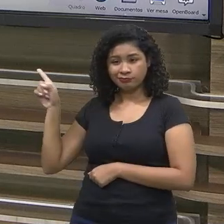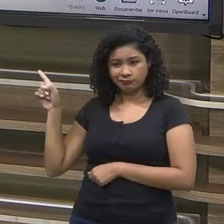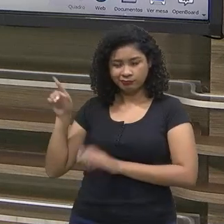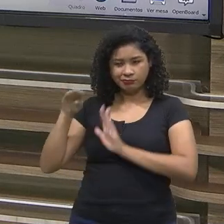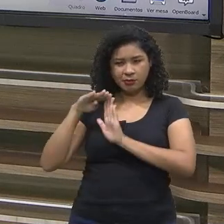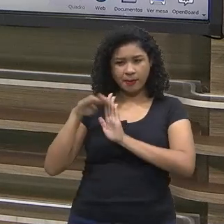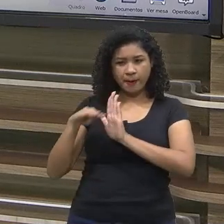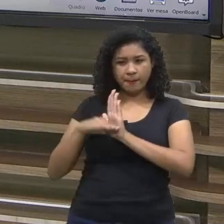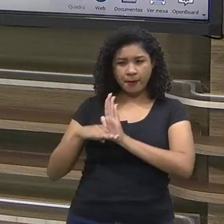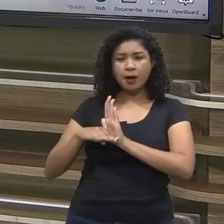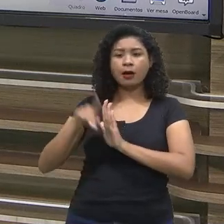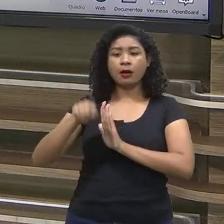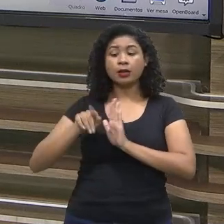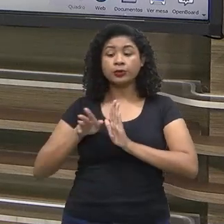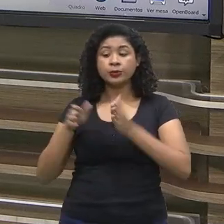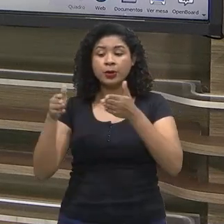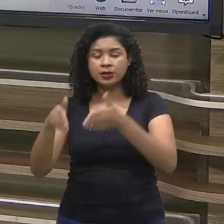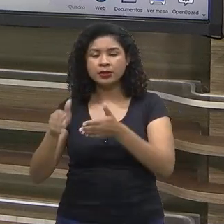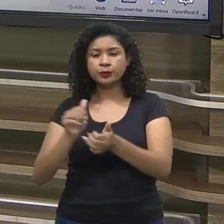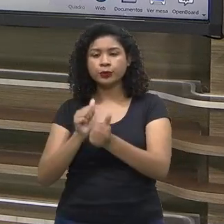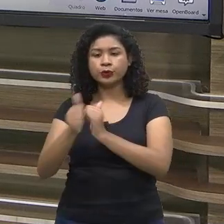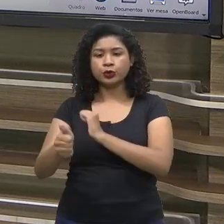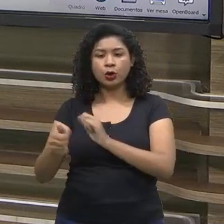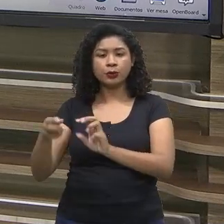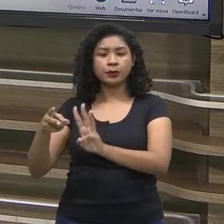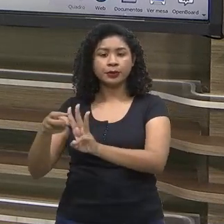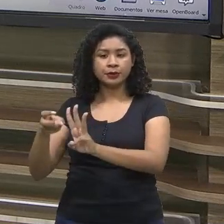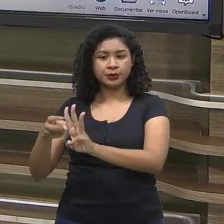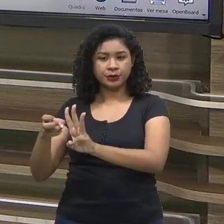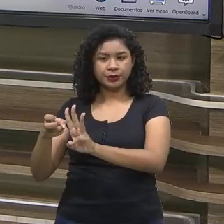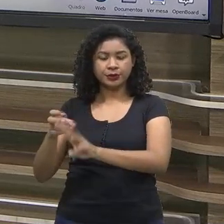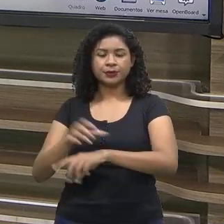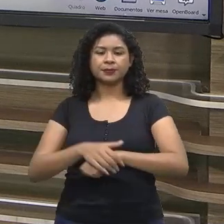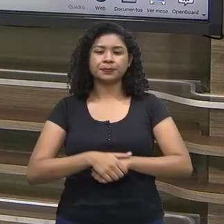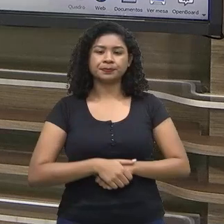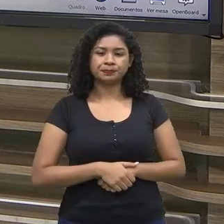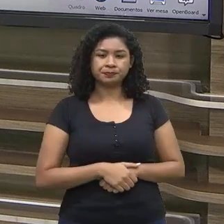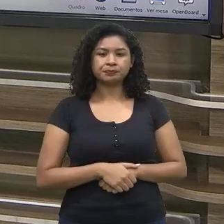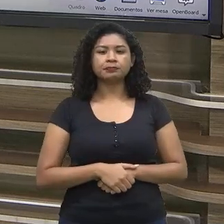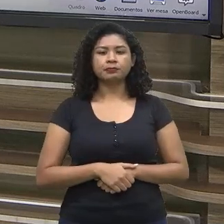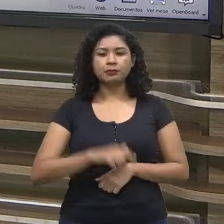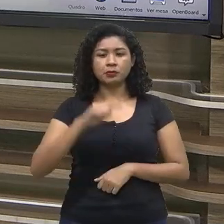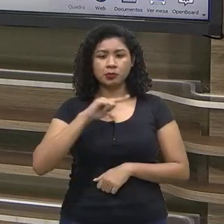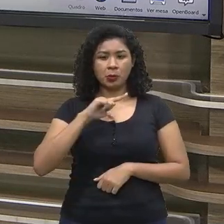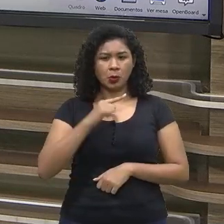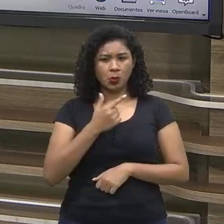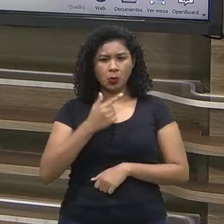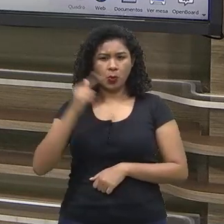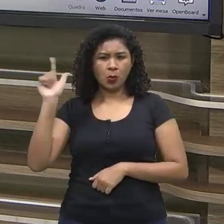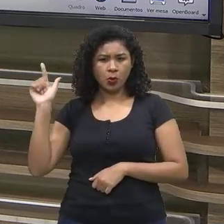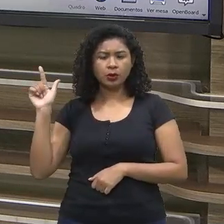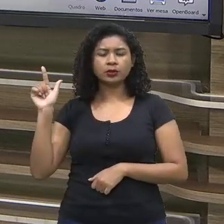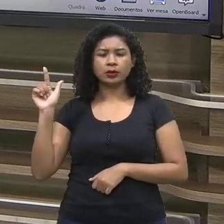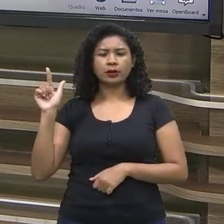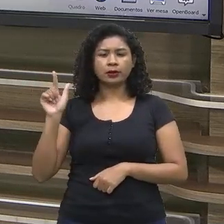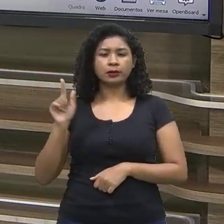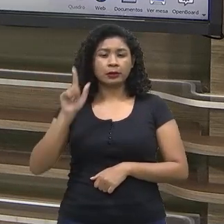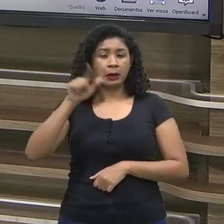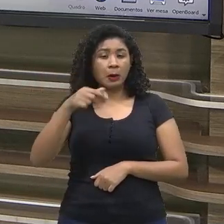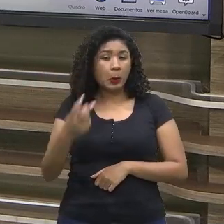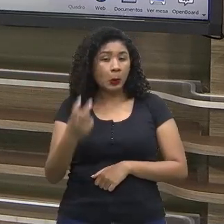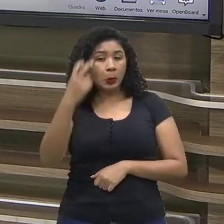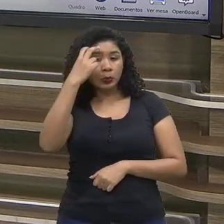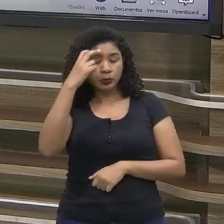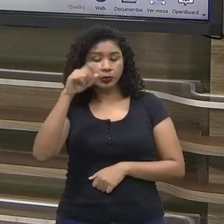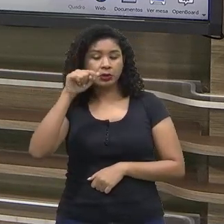arco e flecha, do ruca-ruca, a modalidade que faz parte também aqui da nossa